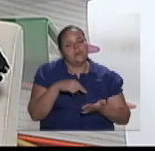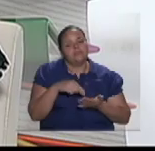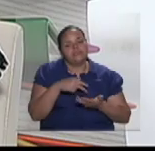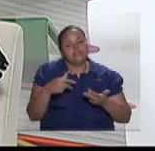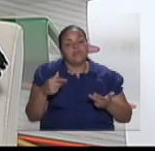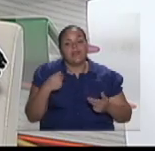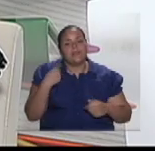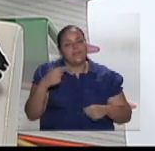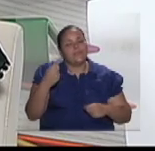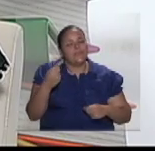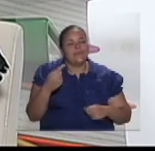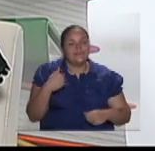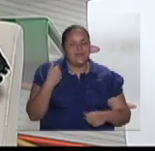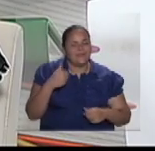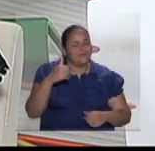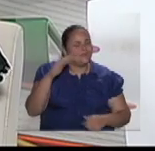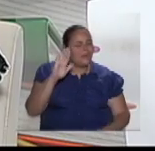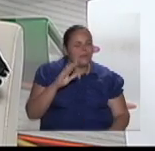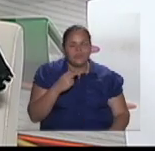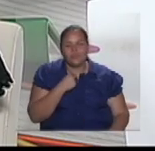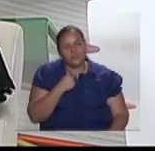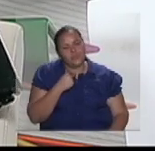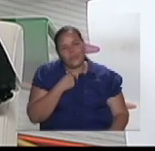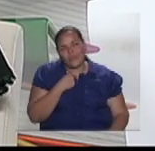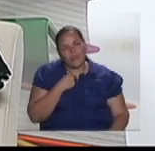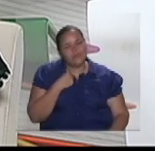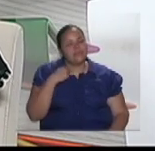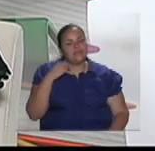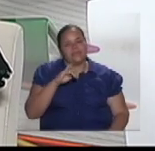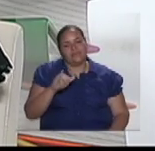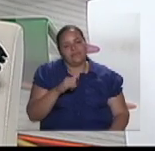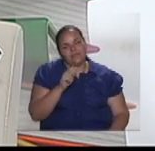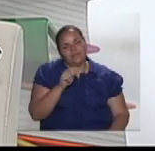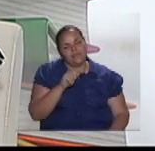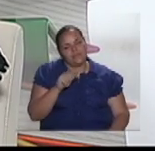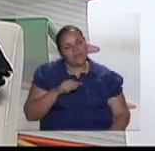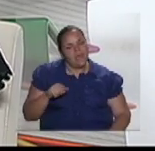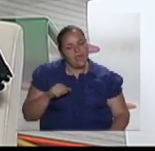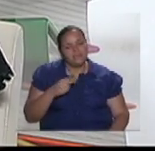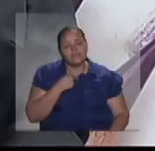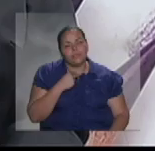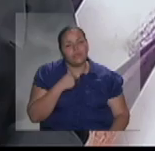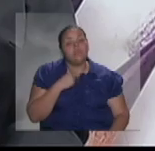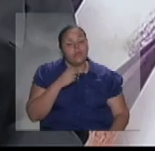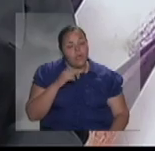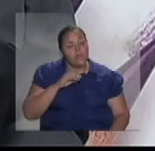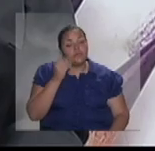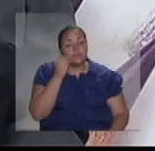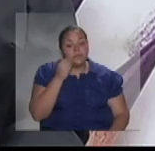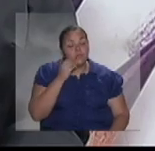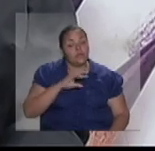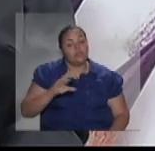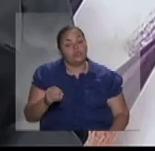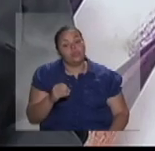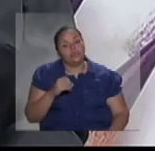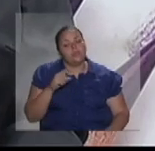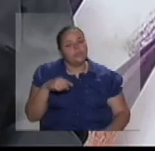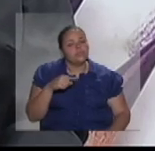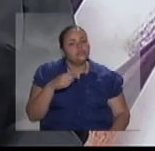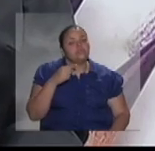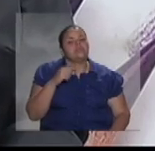que quando ficaram mais velhas tiveram que começar, não, eu não posso mais fazer o jazz, não posso mais fazer o balé. E é bom experimentar tudo, porque vai depois